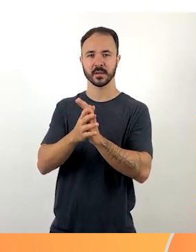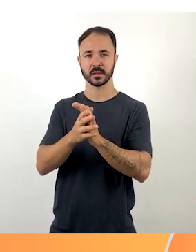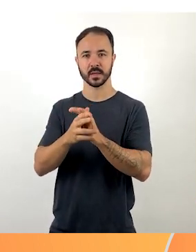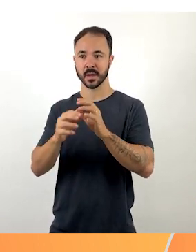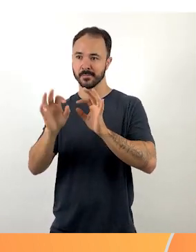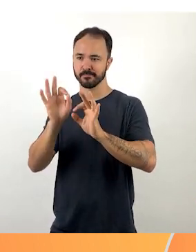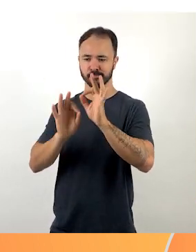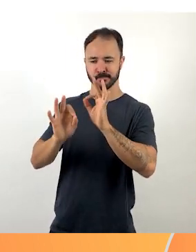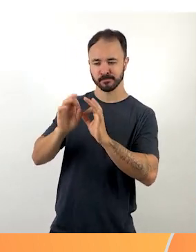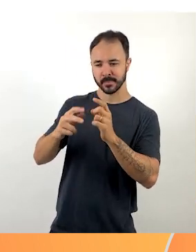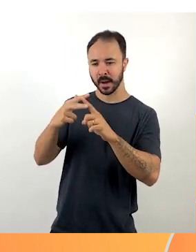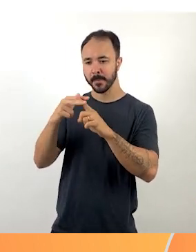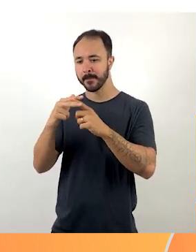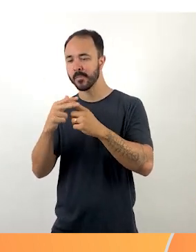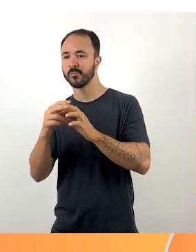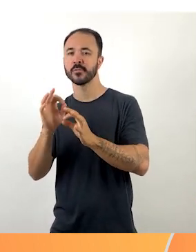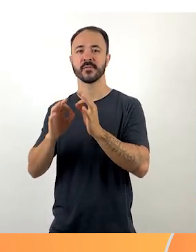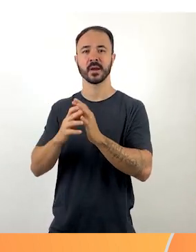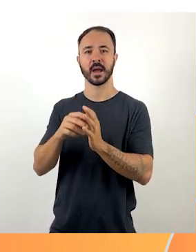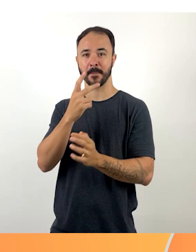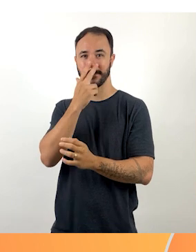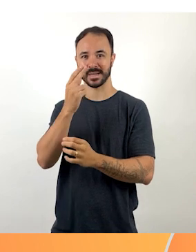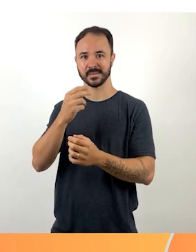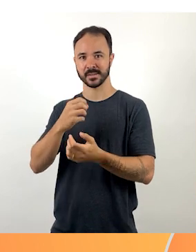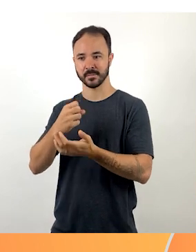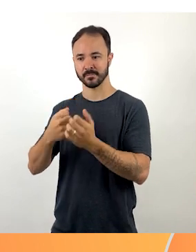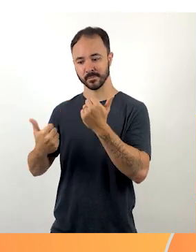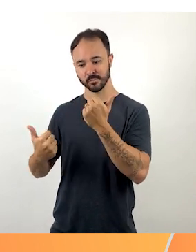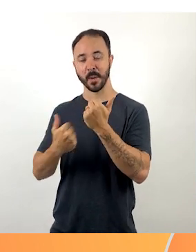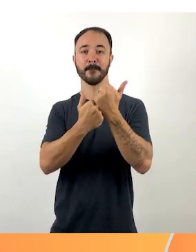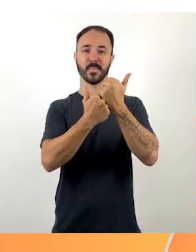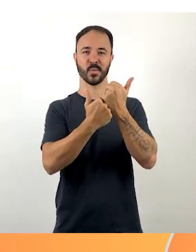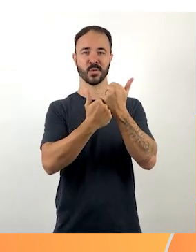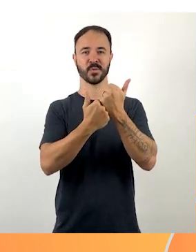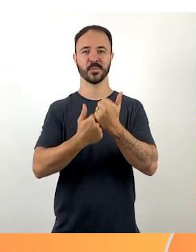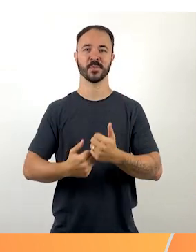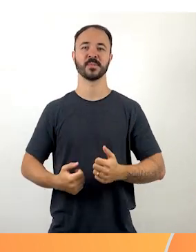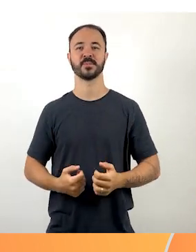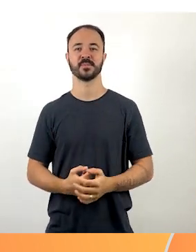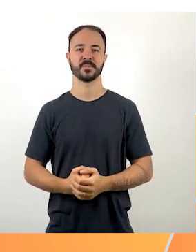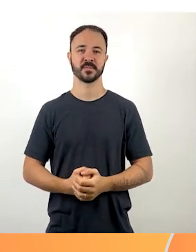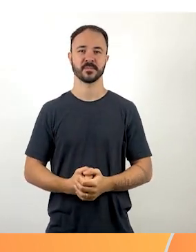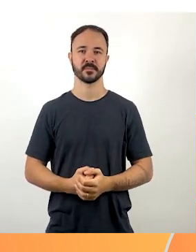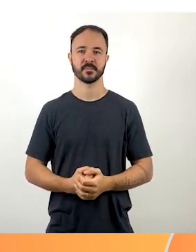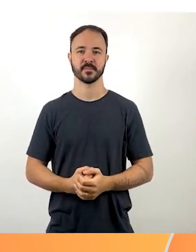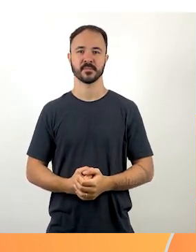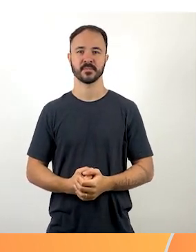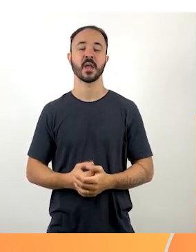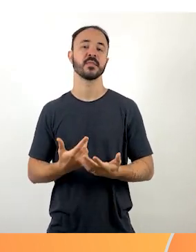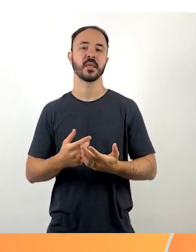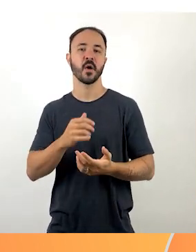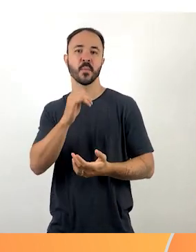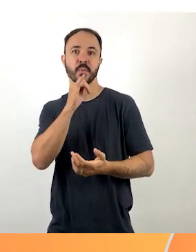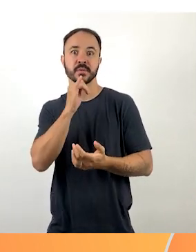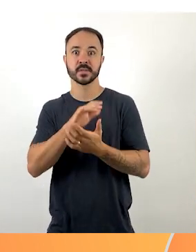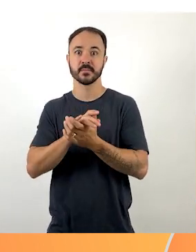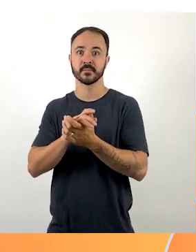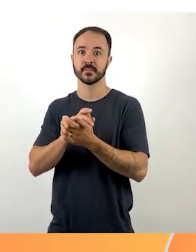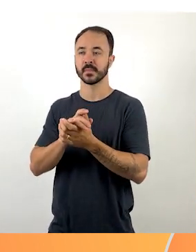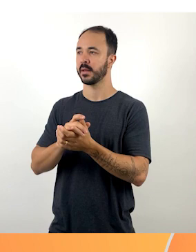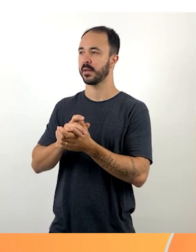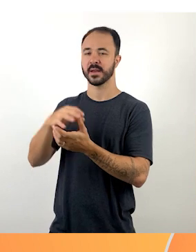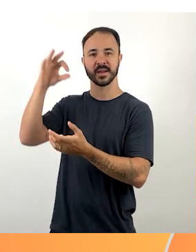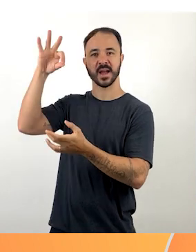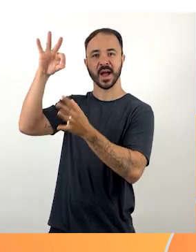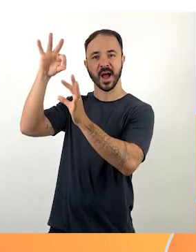responsável pela sustentação do vegetal. É como se fosse um suporte. Então nós temos aquelas, muito presente em videiras, né, na produção de uvas, aquelas